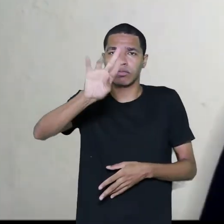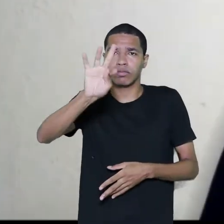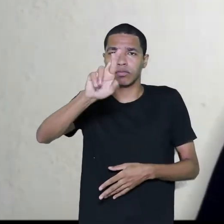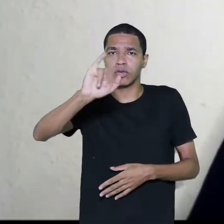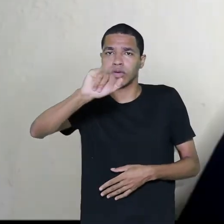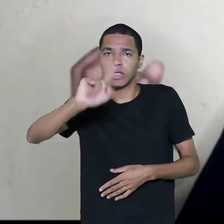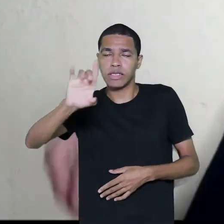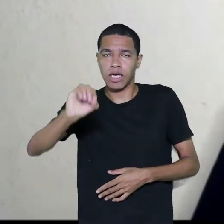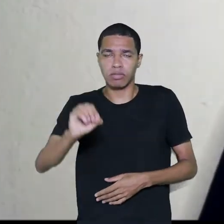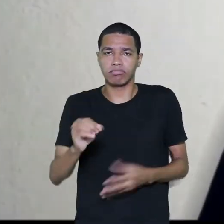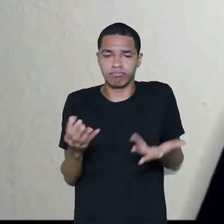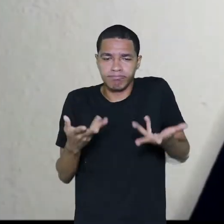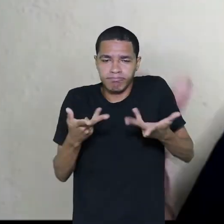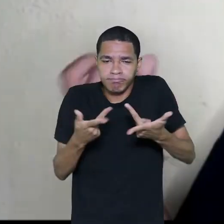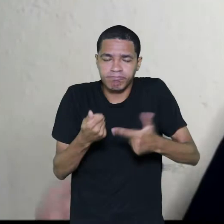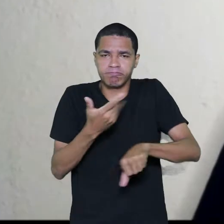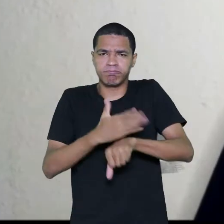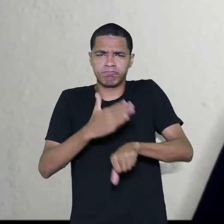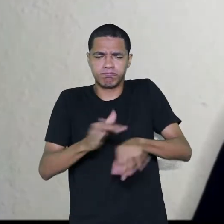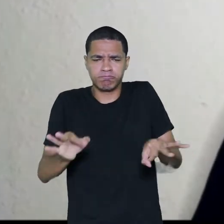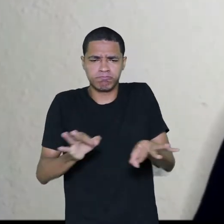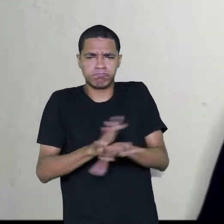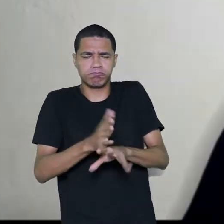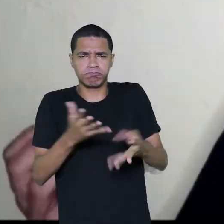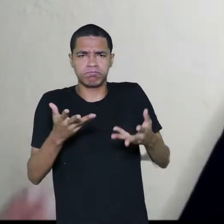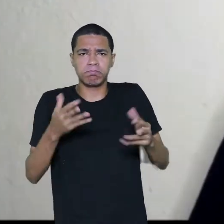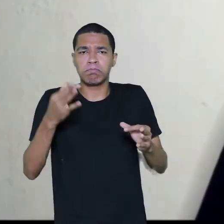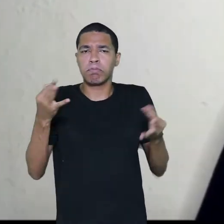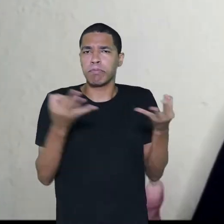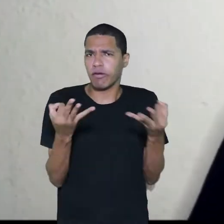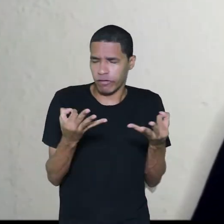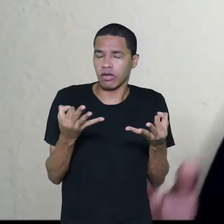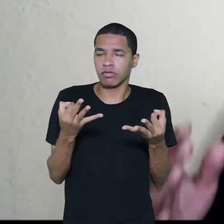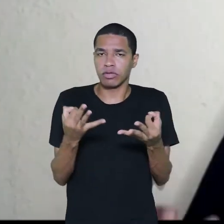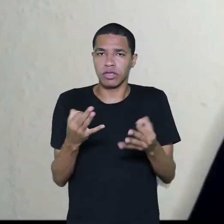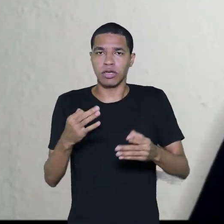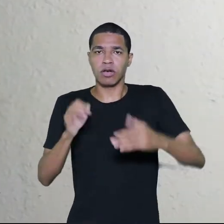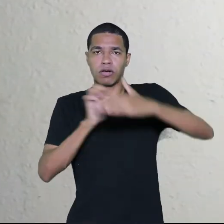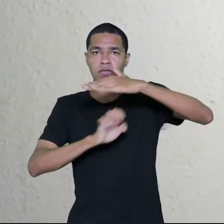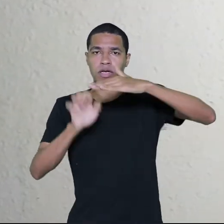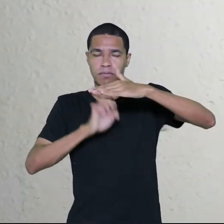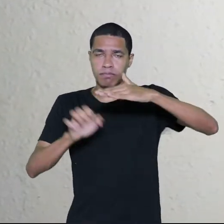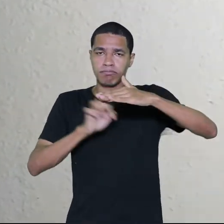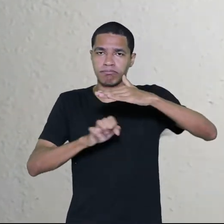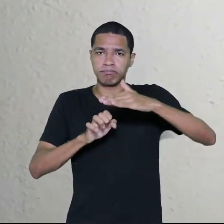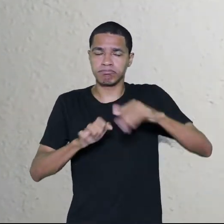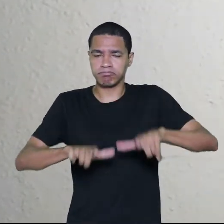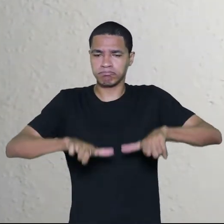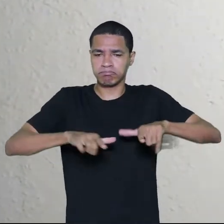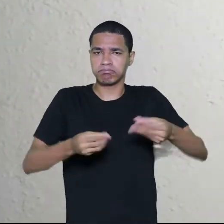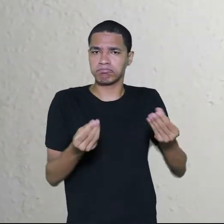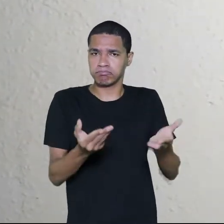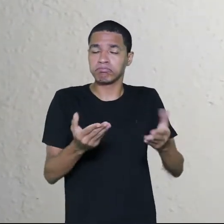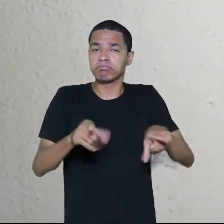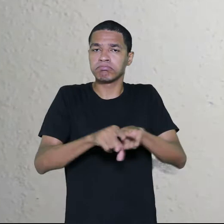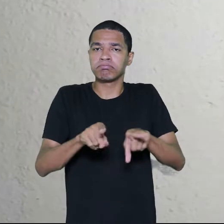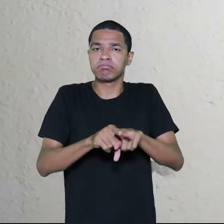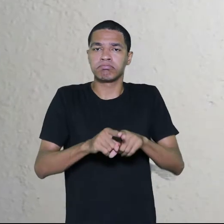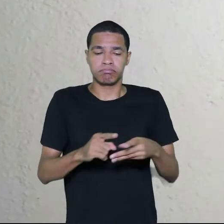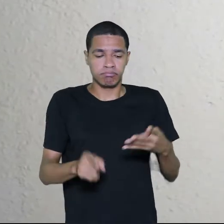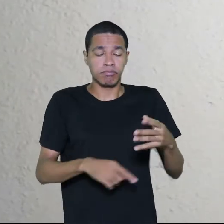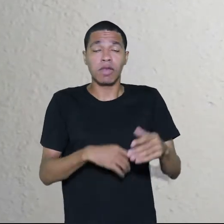aquele habilitado, qualificado ou capacitado, com a anuência formal da empresa. O próximo passo agora é falar sobre